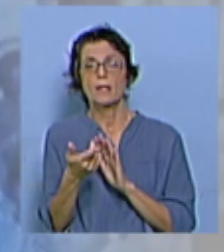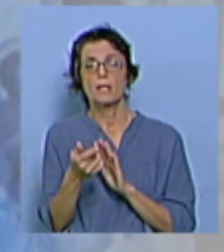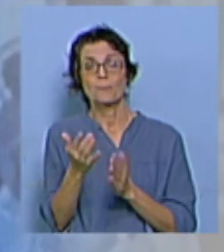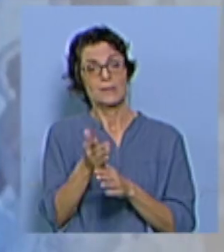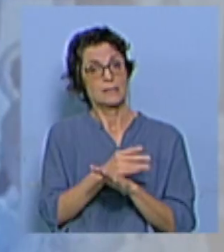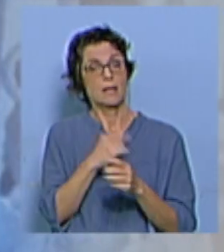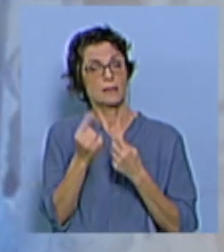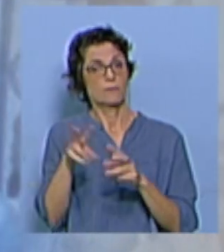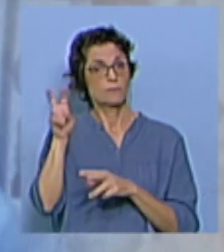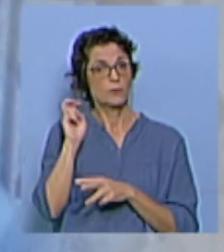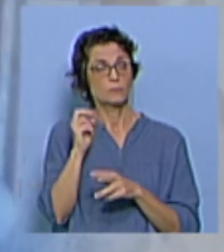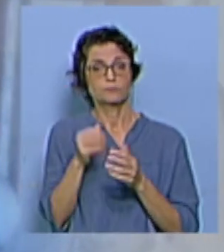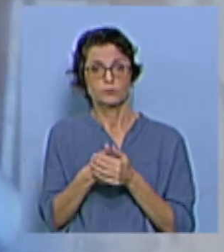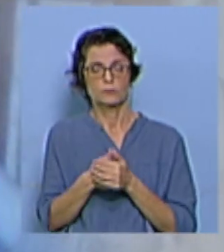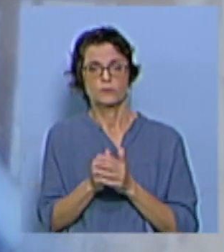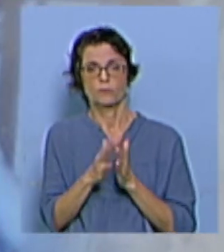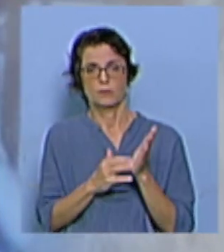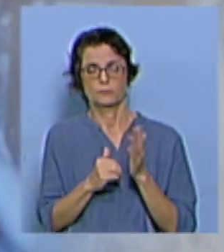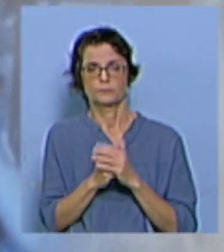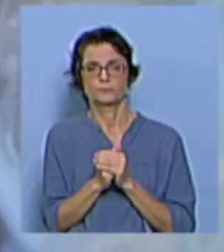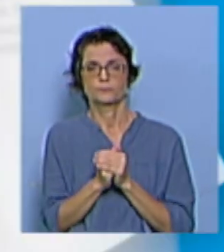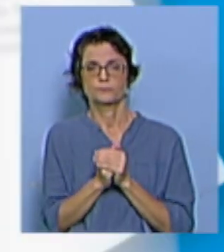Evangelho, vamos ouvir esse texto.